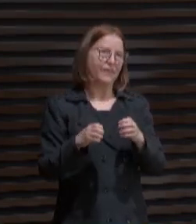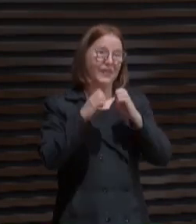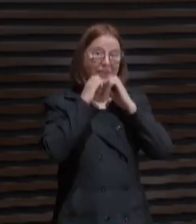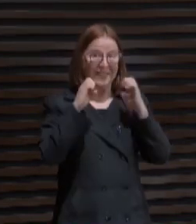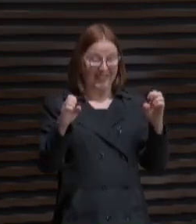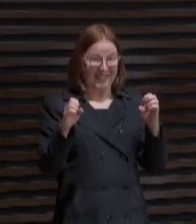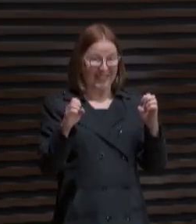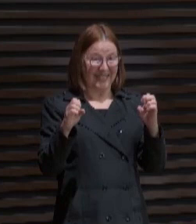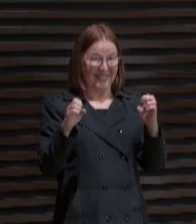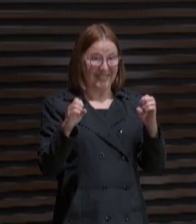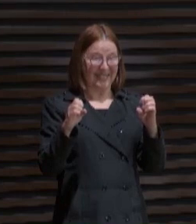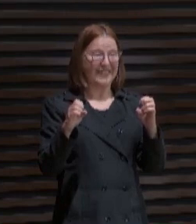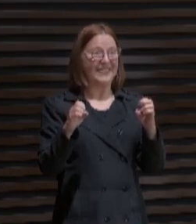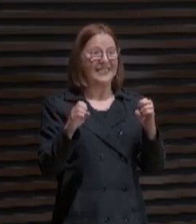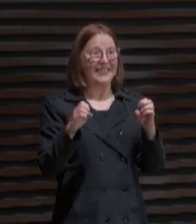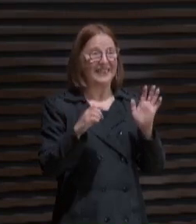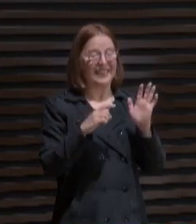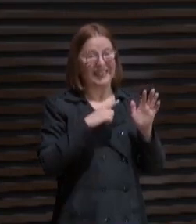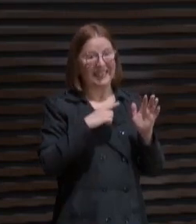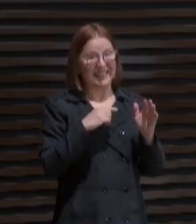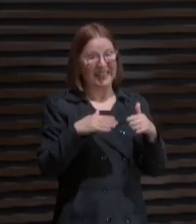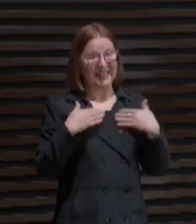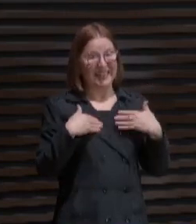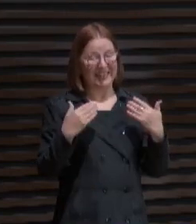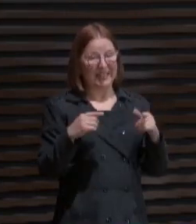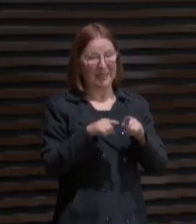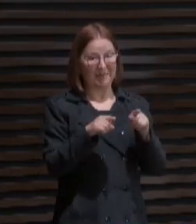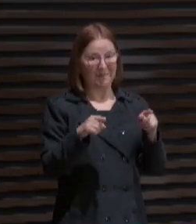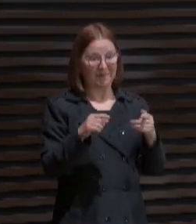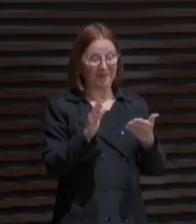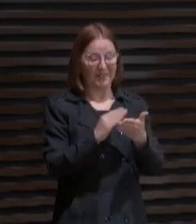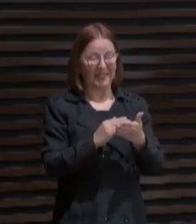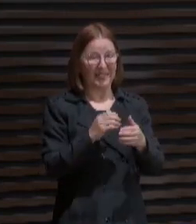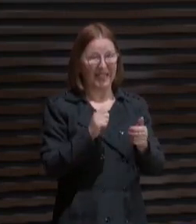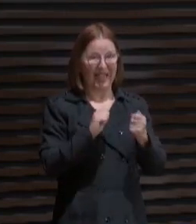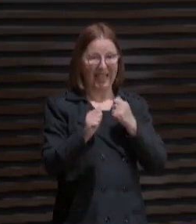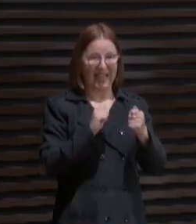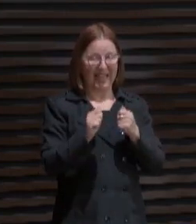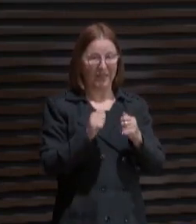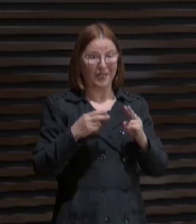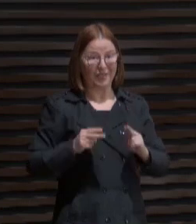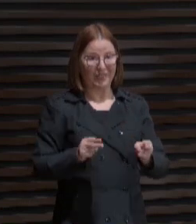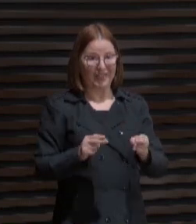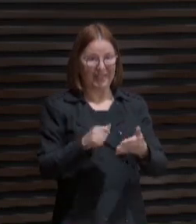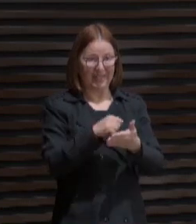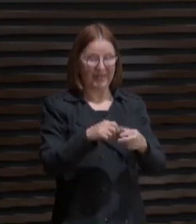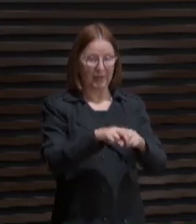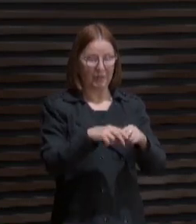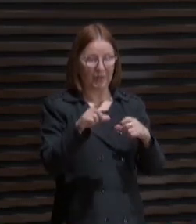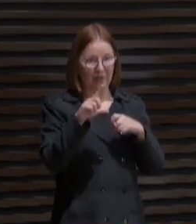alegria. Mas o livro de Atos, que é a continuação, escrito por Lucas, e os Atos